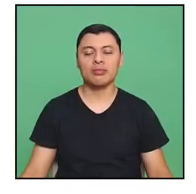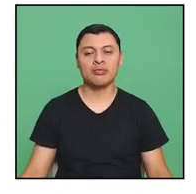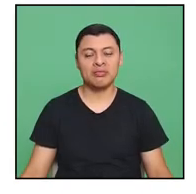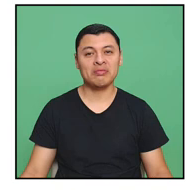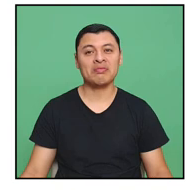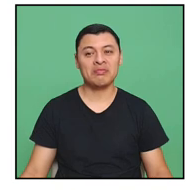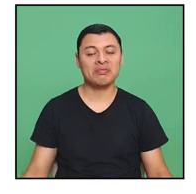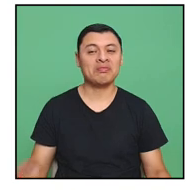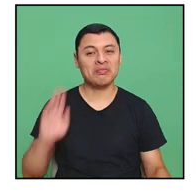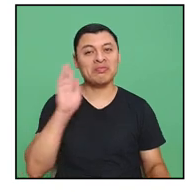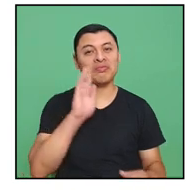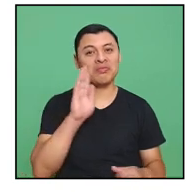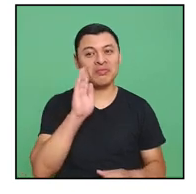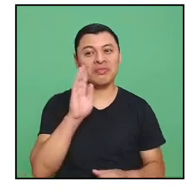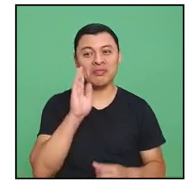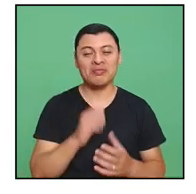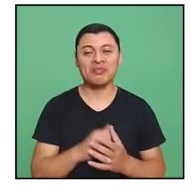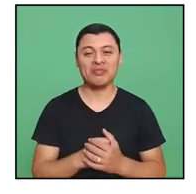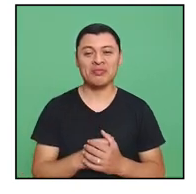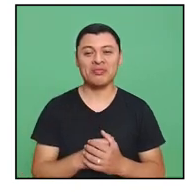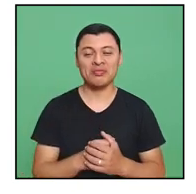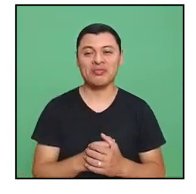Legal.